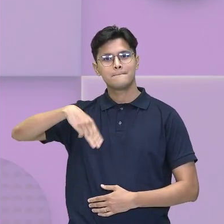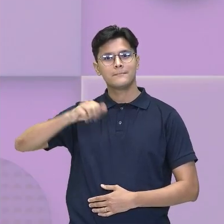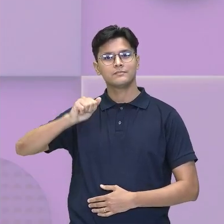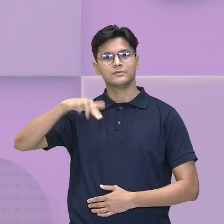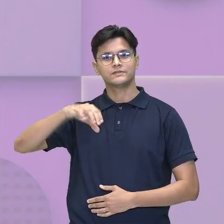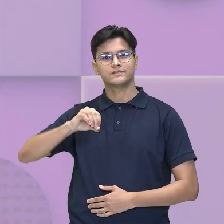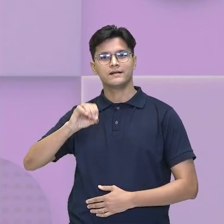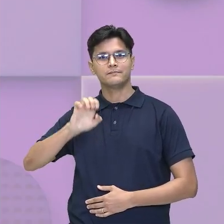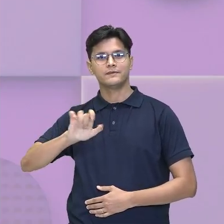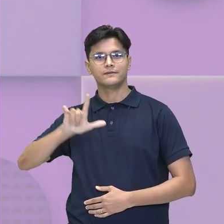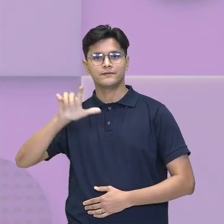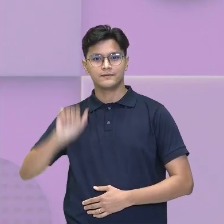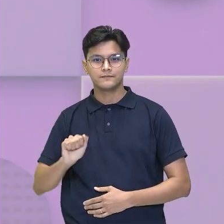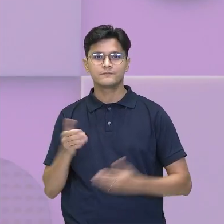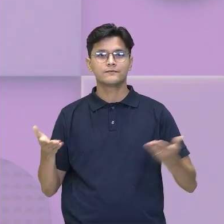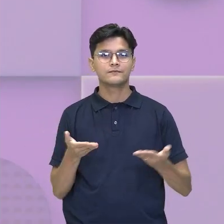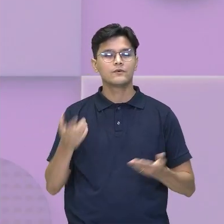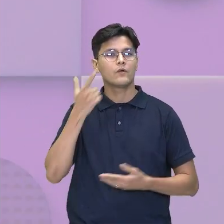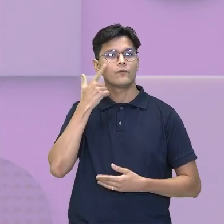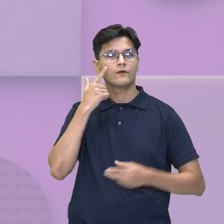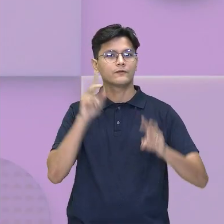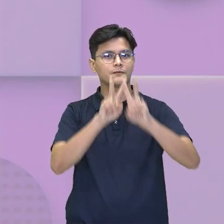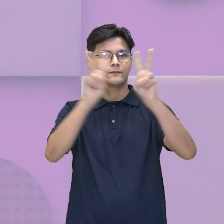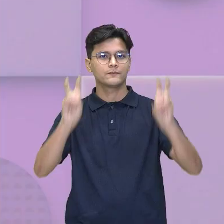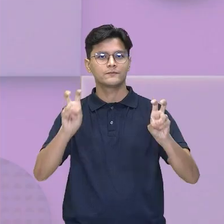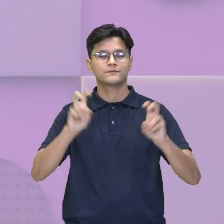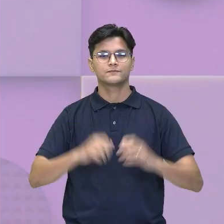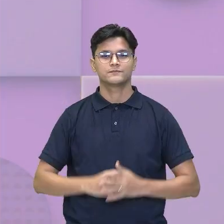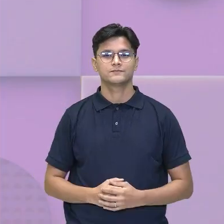vai ver o tema da nossa aula.